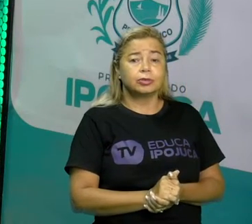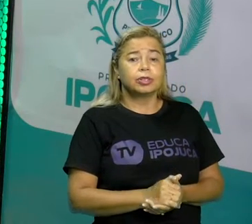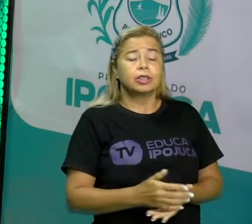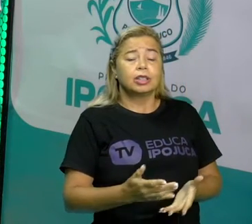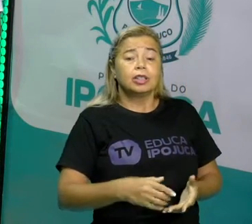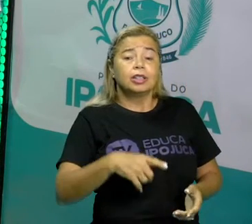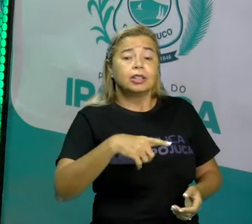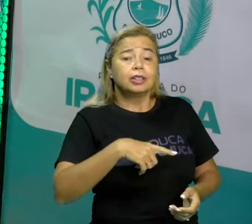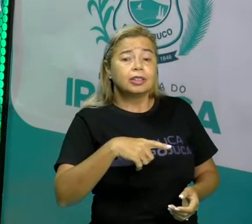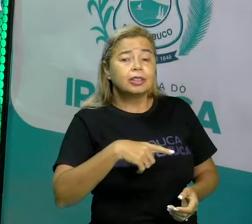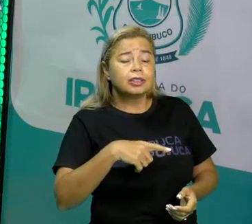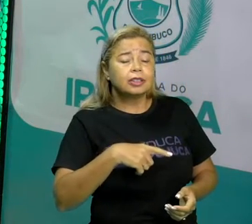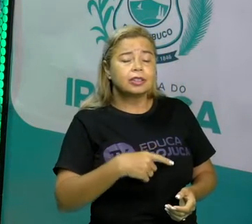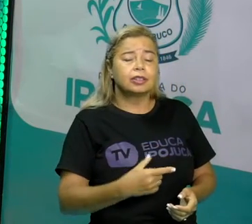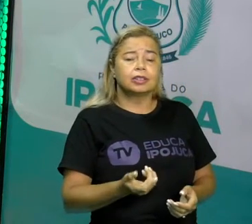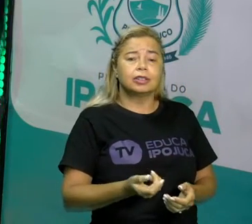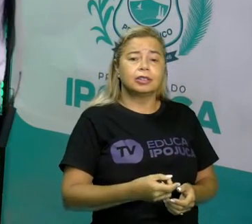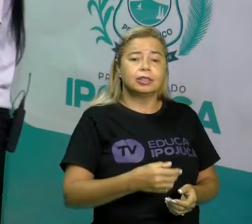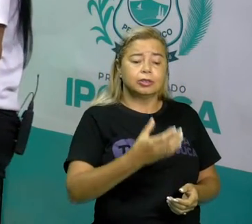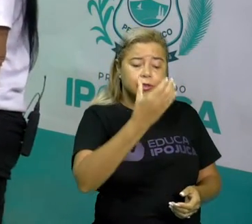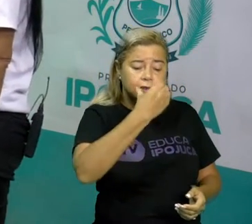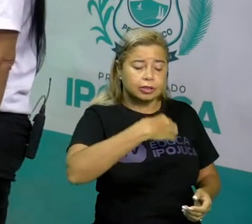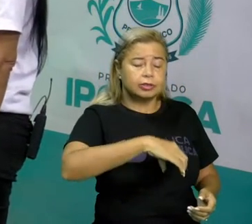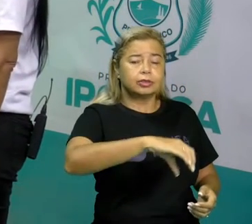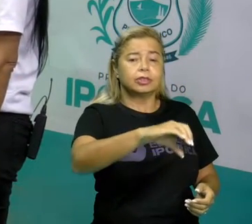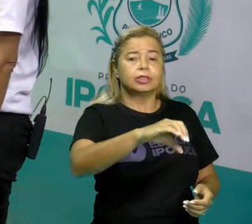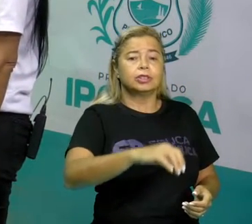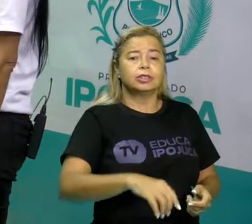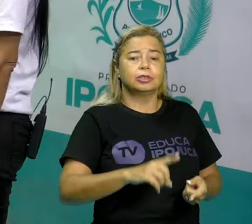passarinho na nossa compreensão textual.